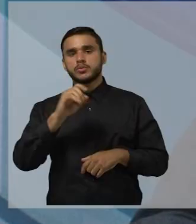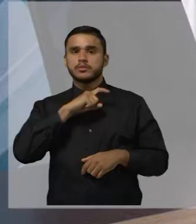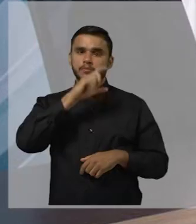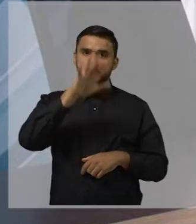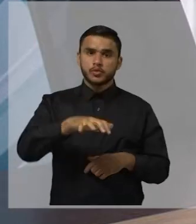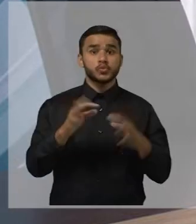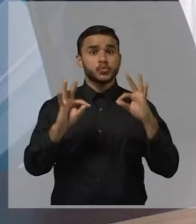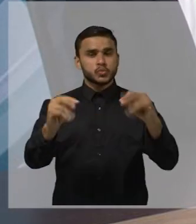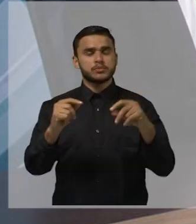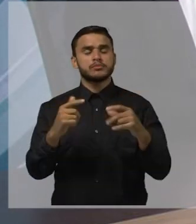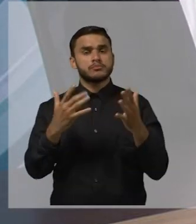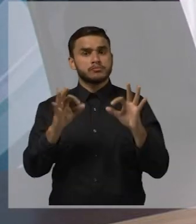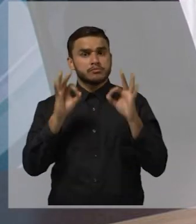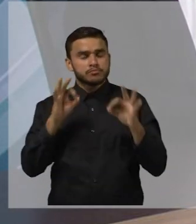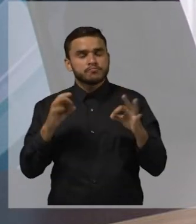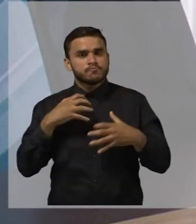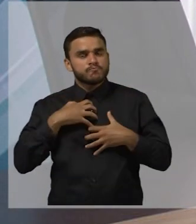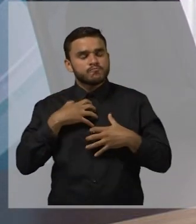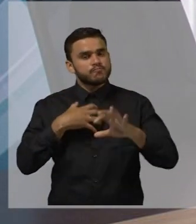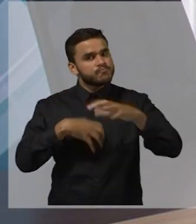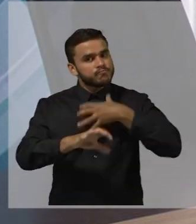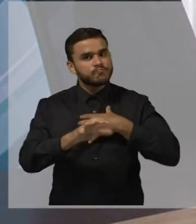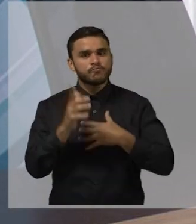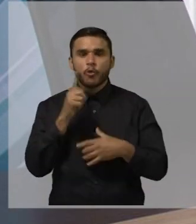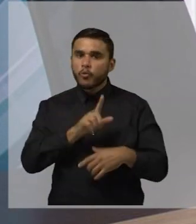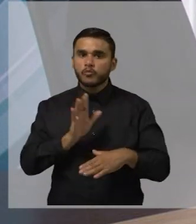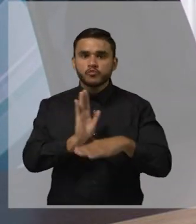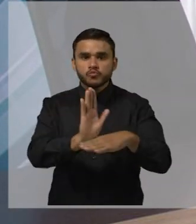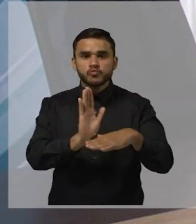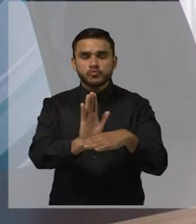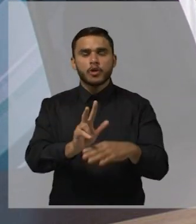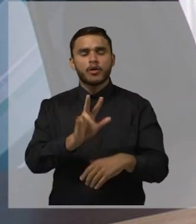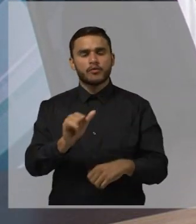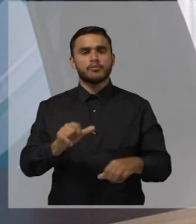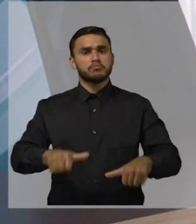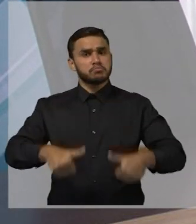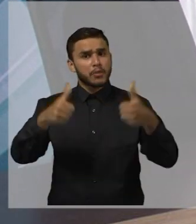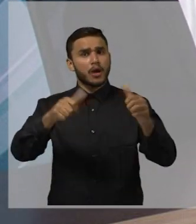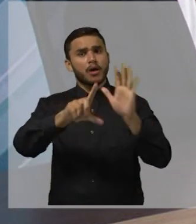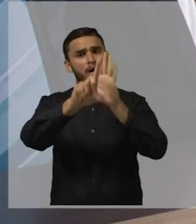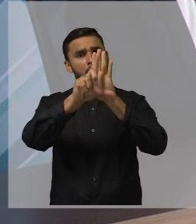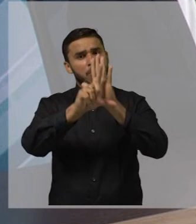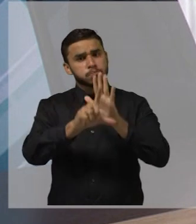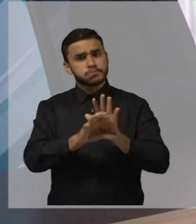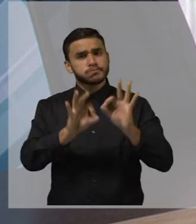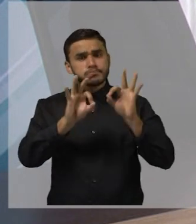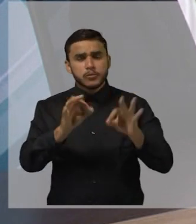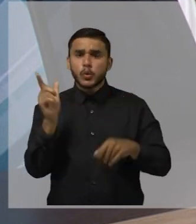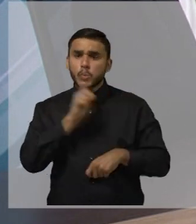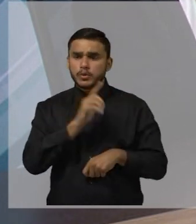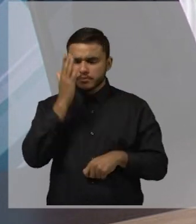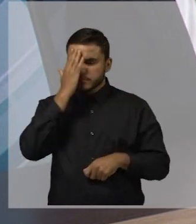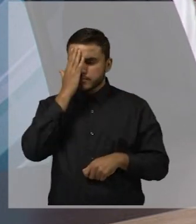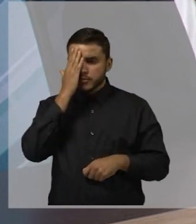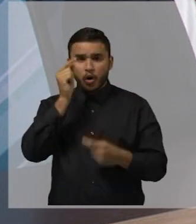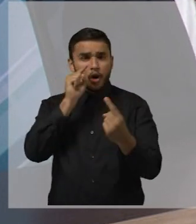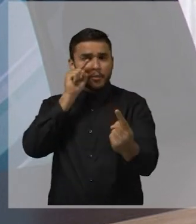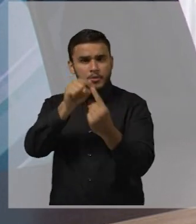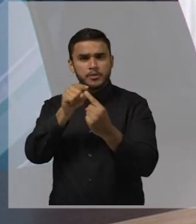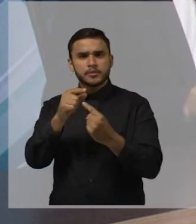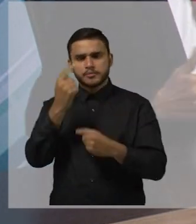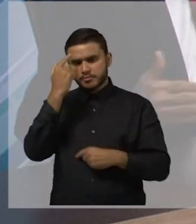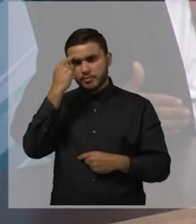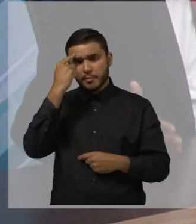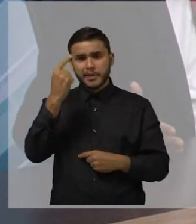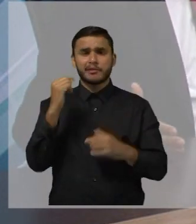espírito público dos representantes do povo, daqueles que têm o poder político, nós poderemos construir, formatar uma legislação